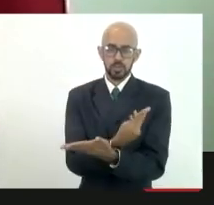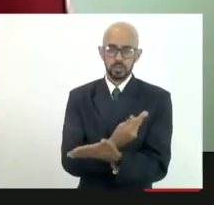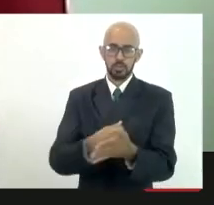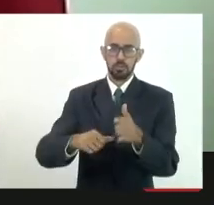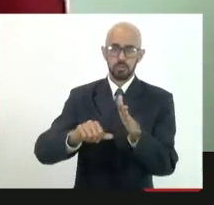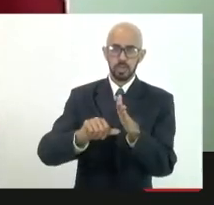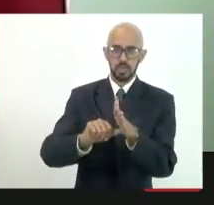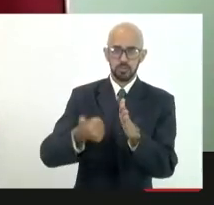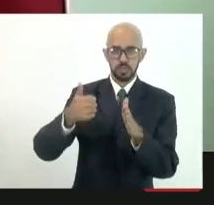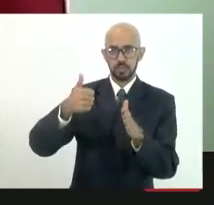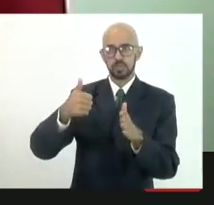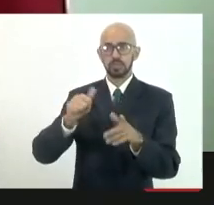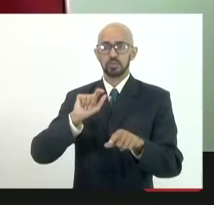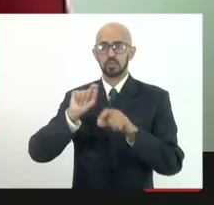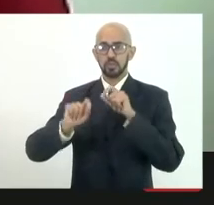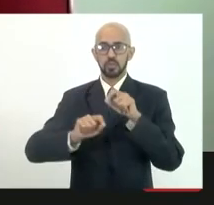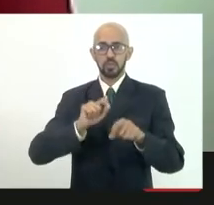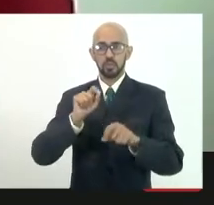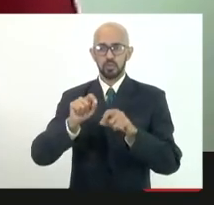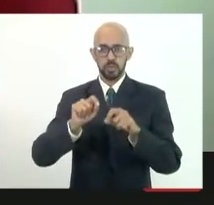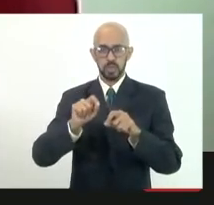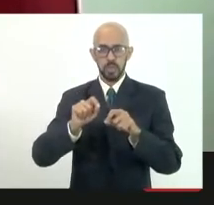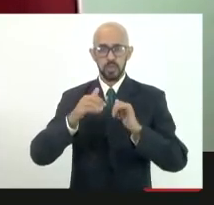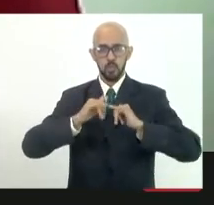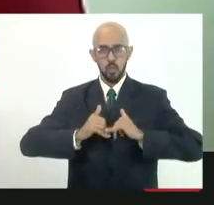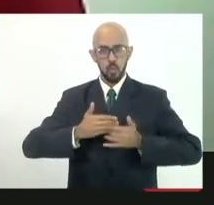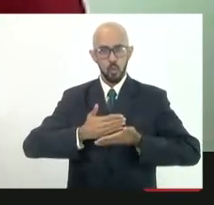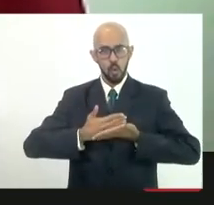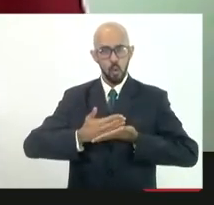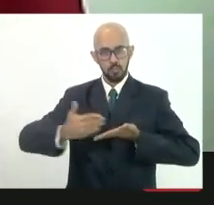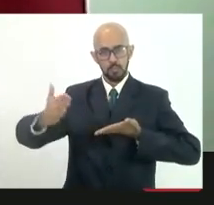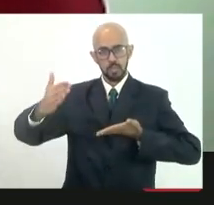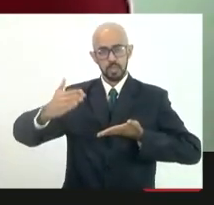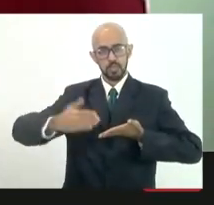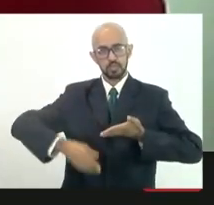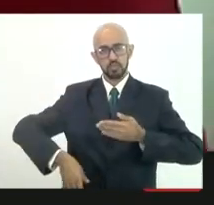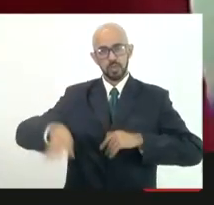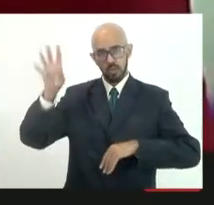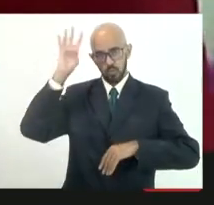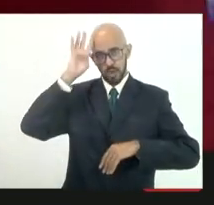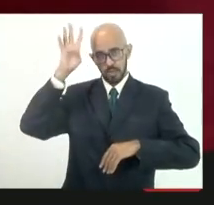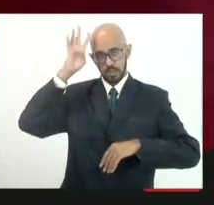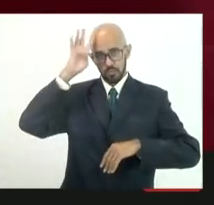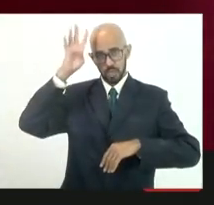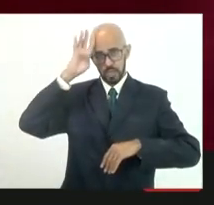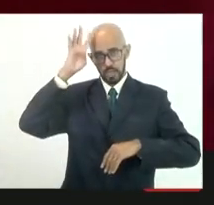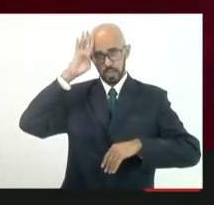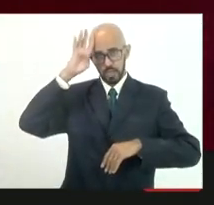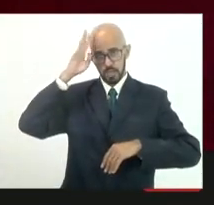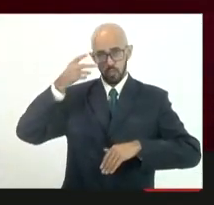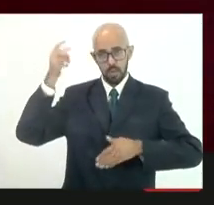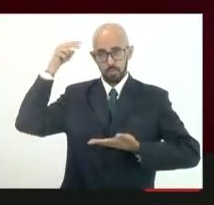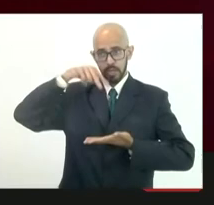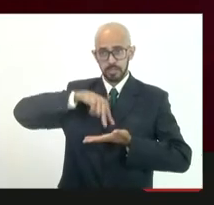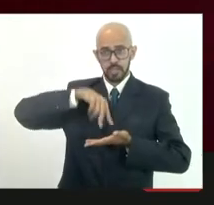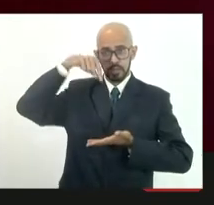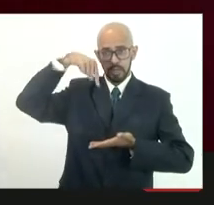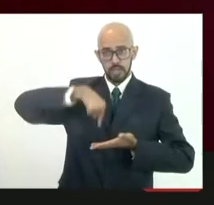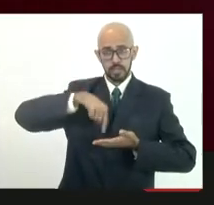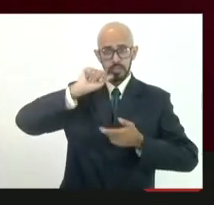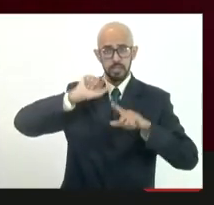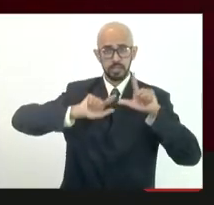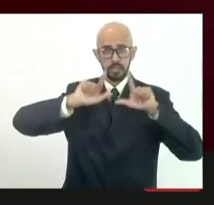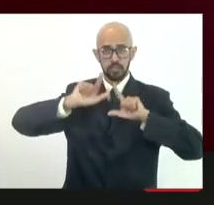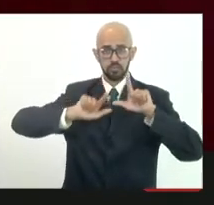primeiro, a sua estreia, melhor dizendo, na última quarta-feira, com a presença aqui, na qual